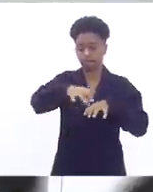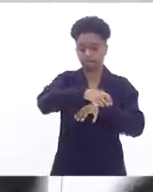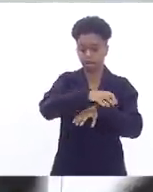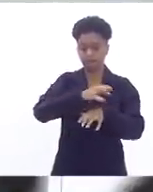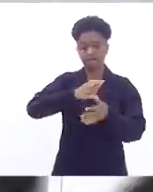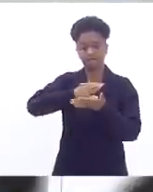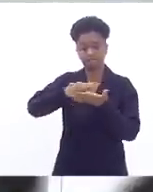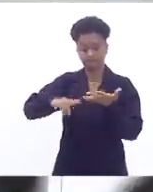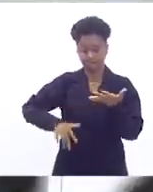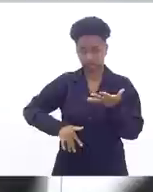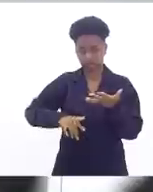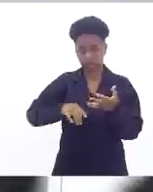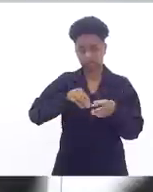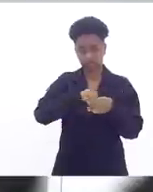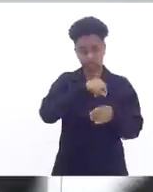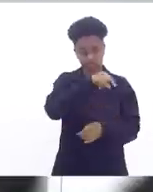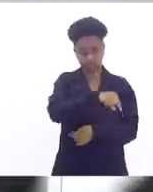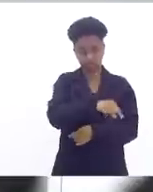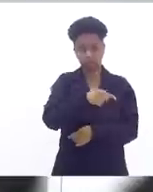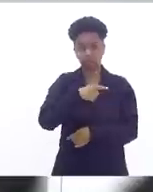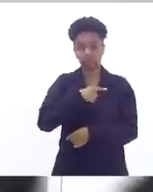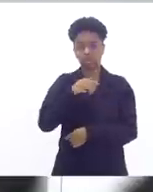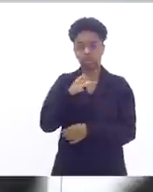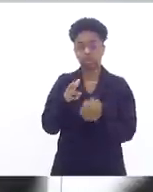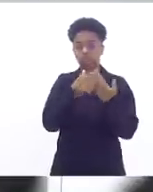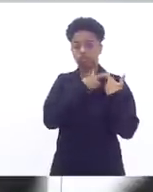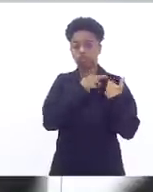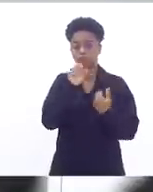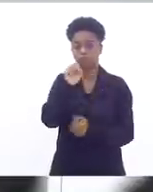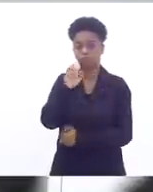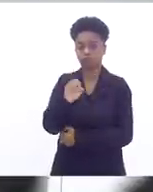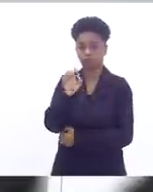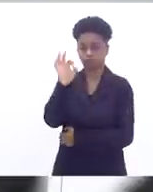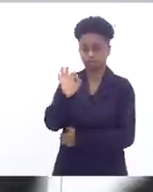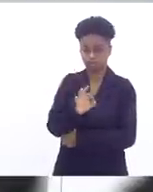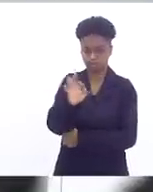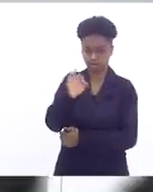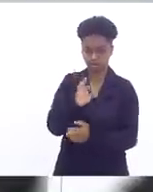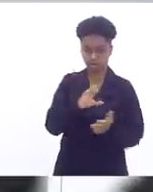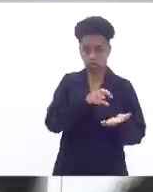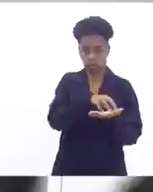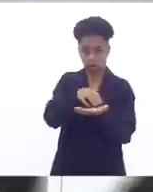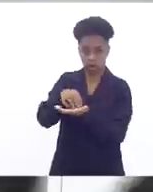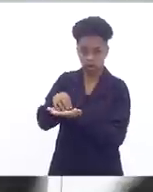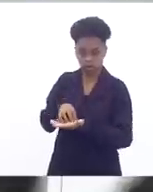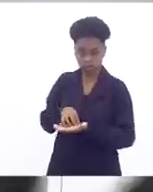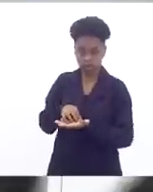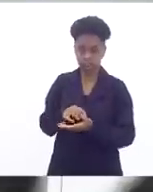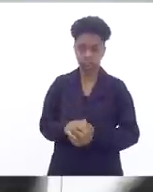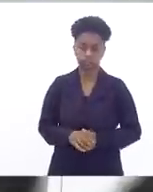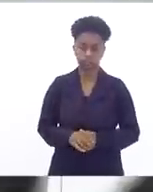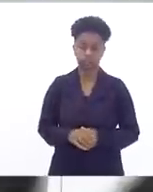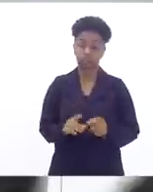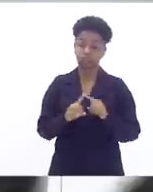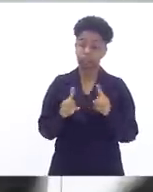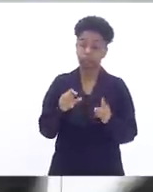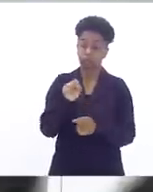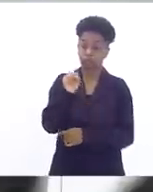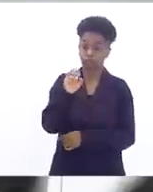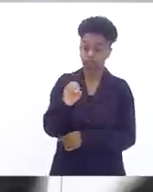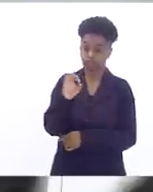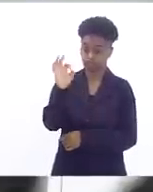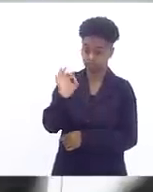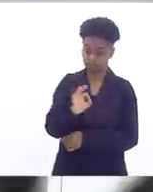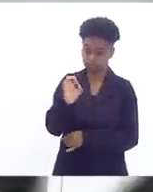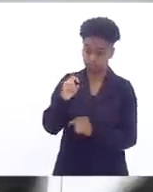eles fazem no caso do Rio previdência ele é responsável por 80% dos órgãos da centralização só que esses 80%